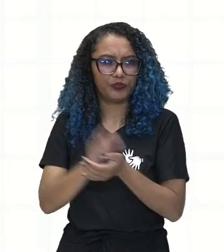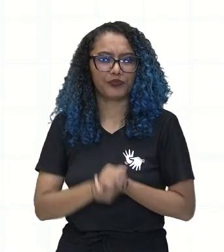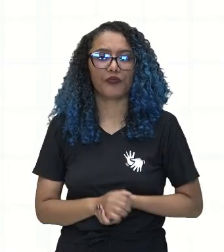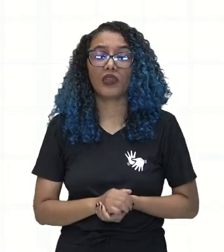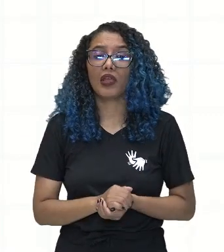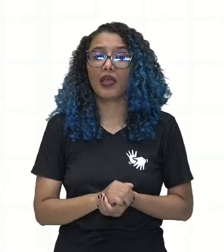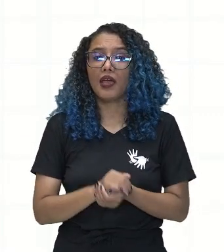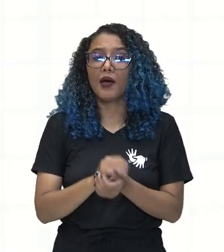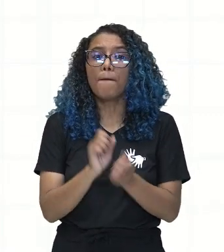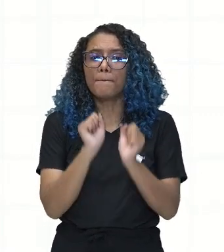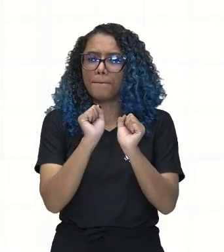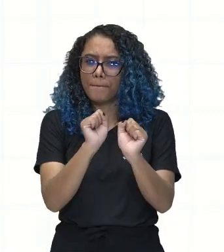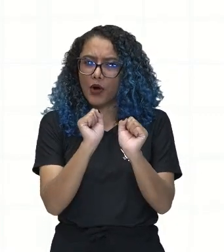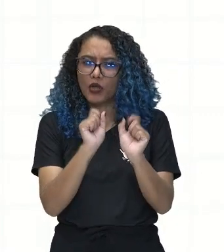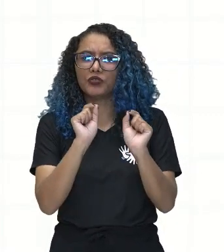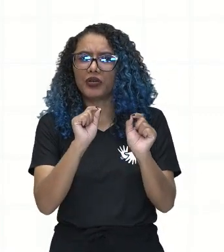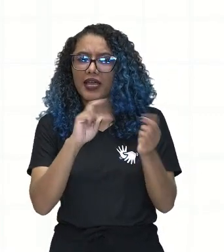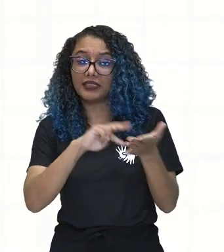atuar como um numeral,